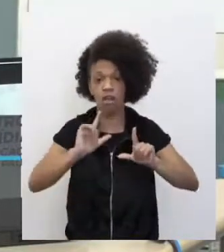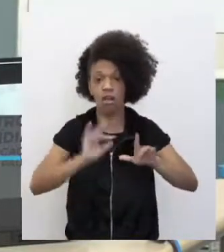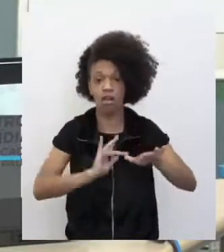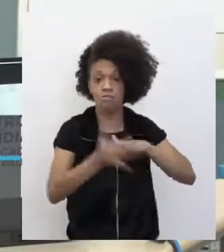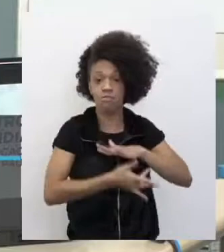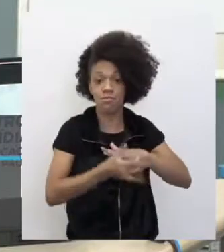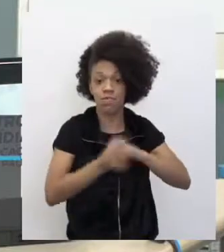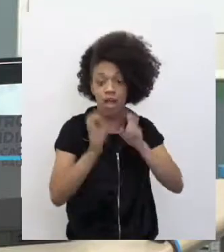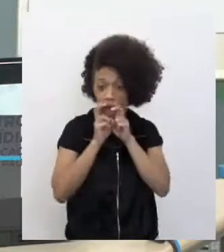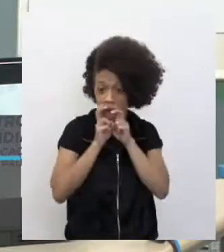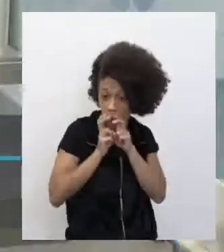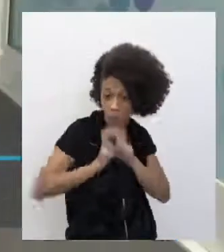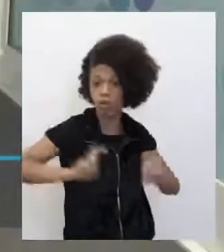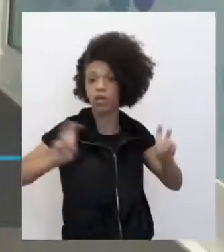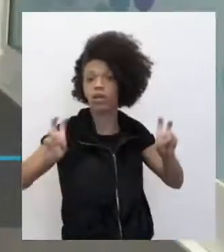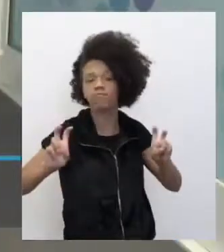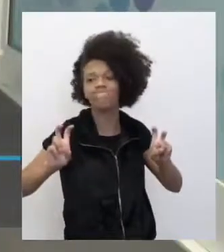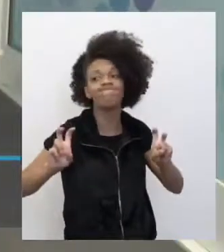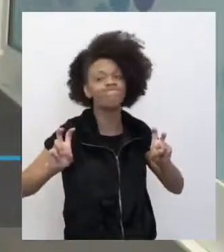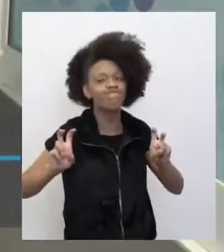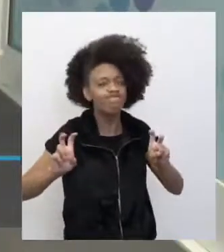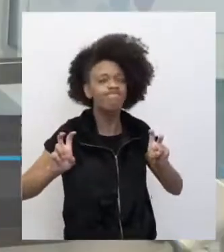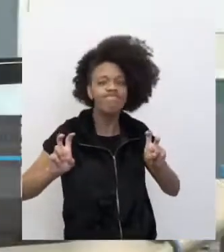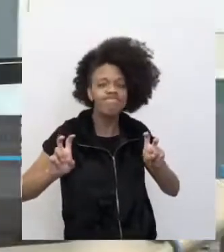o grito, Ed. Sim. Não é?